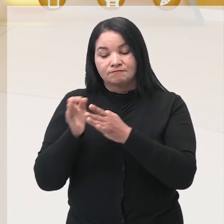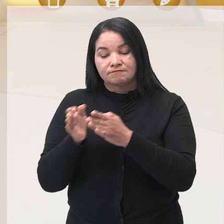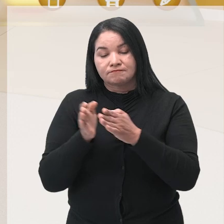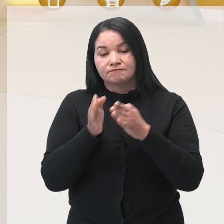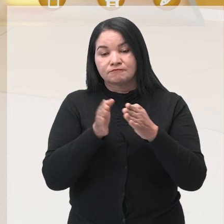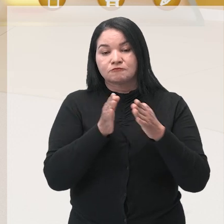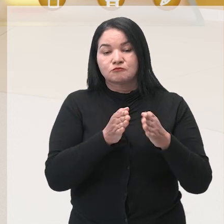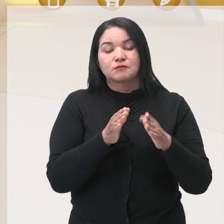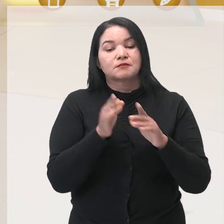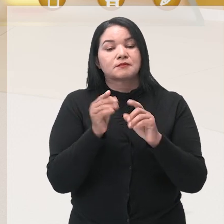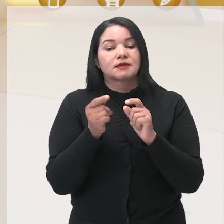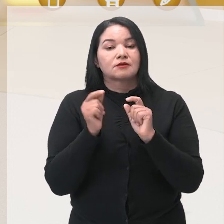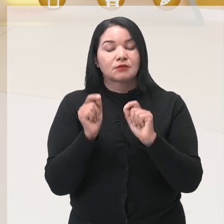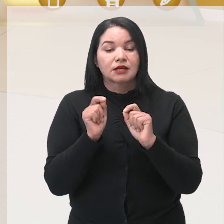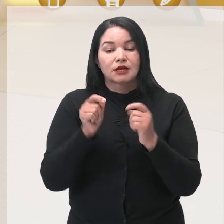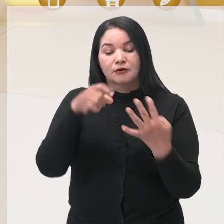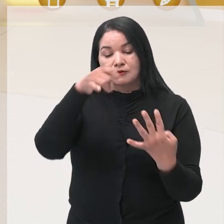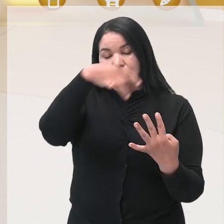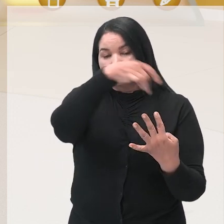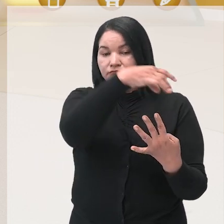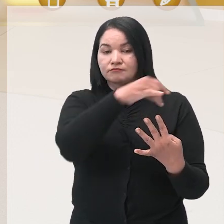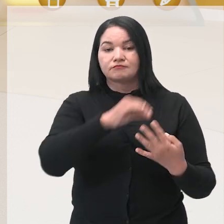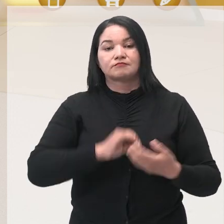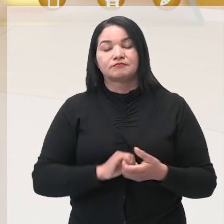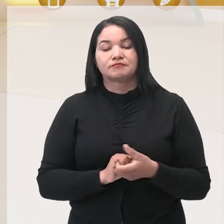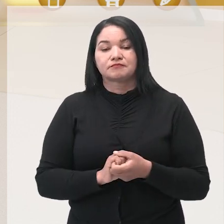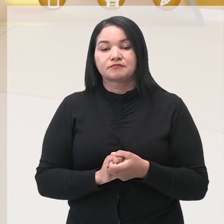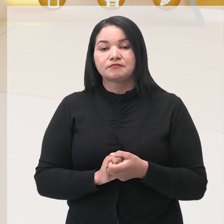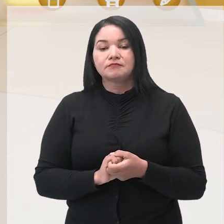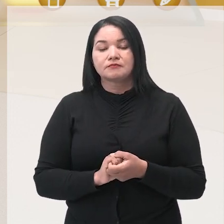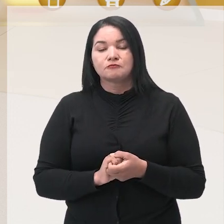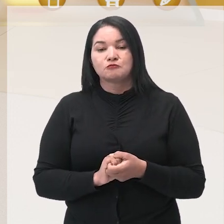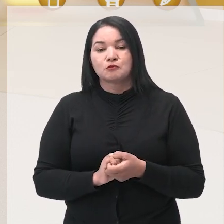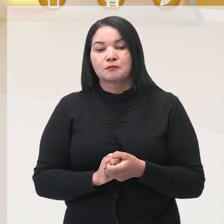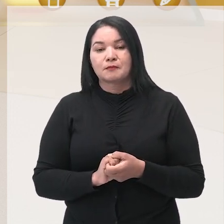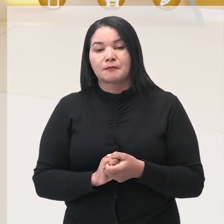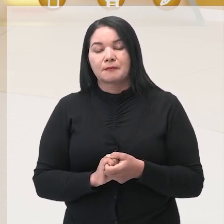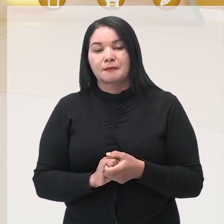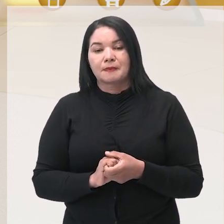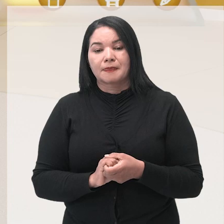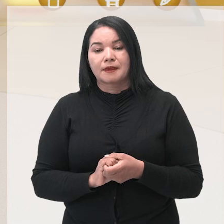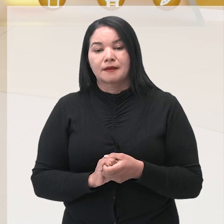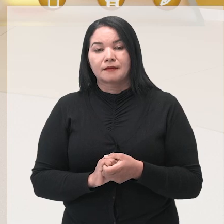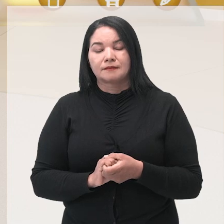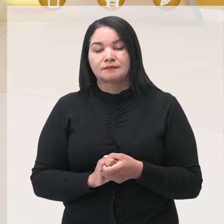com a coleta seletiva. Assim